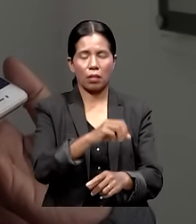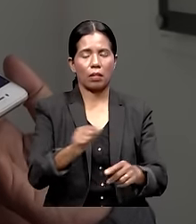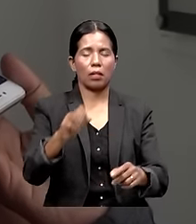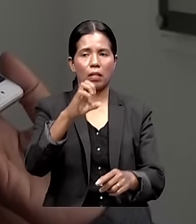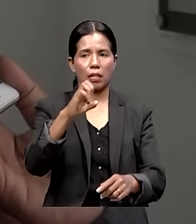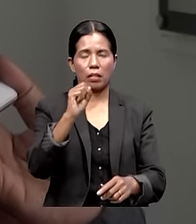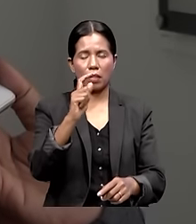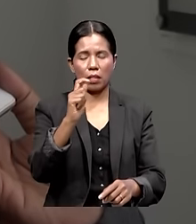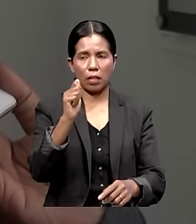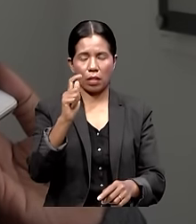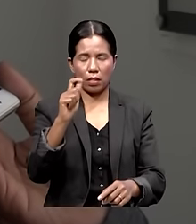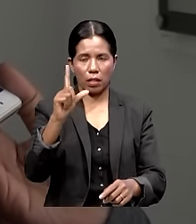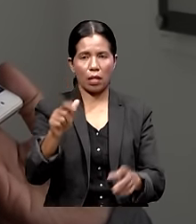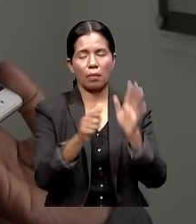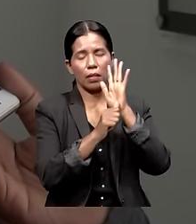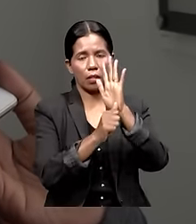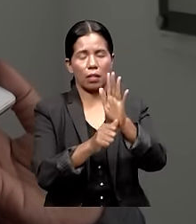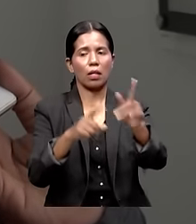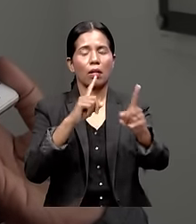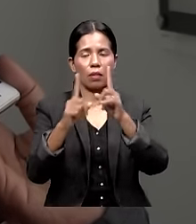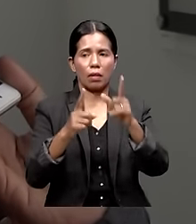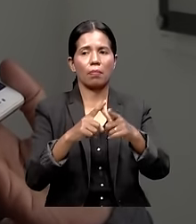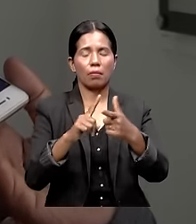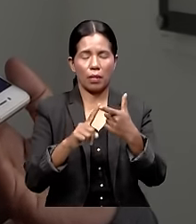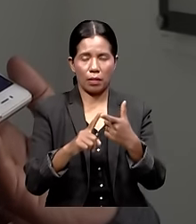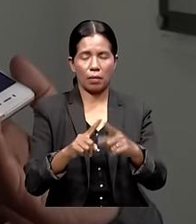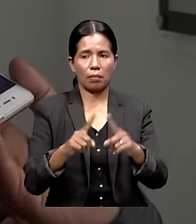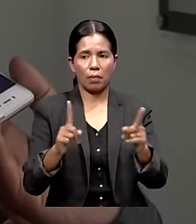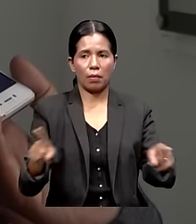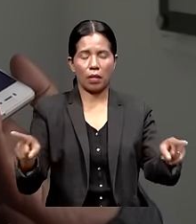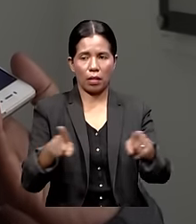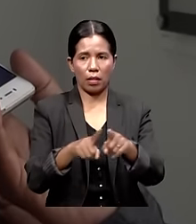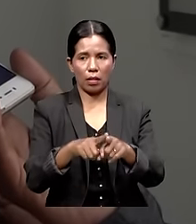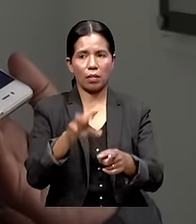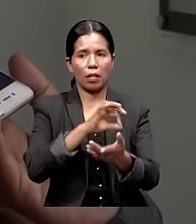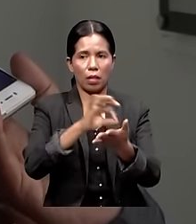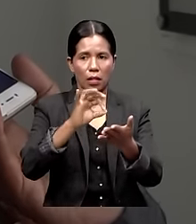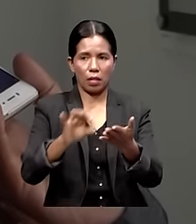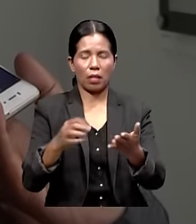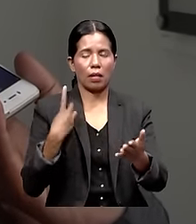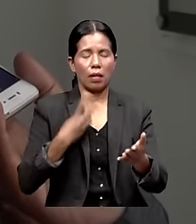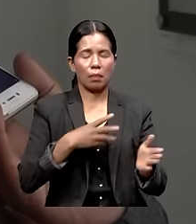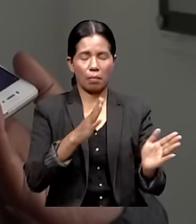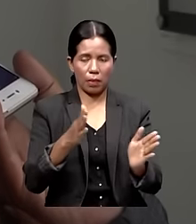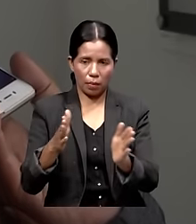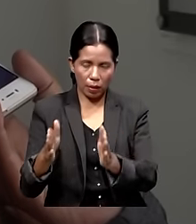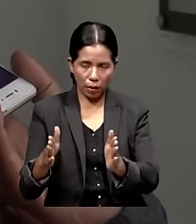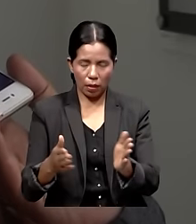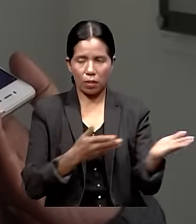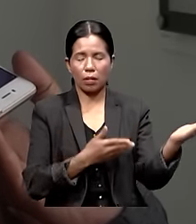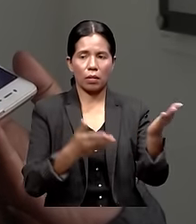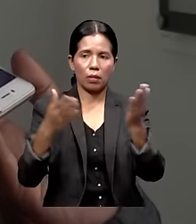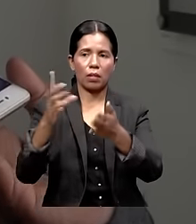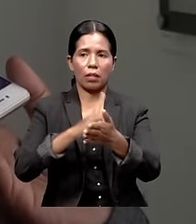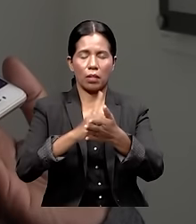estatal apresenta atena verbal. Mas vê, a nossa escrita nem foi preparada para tudo depois, pela Haruka vai a